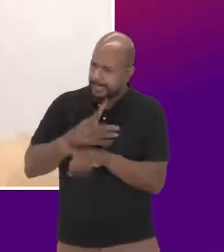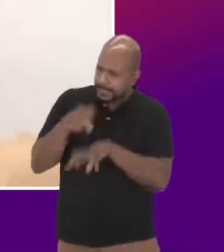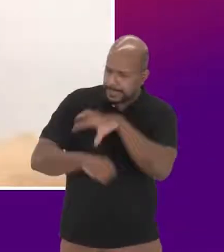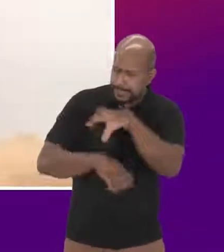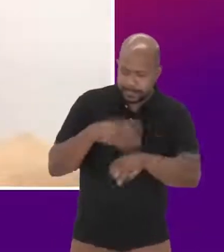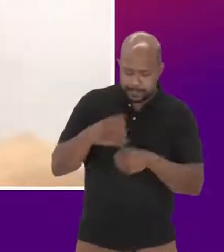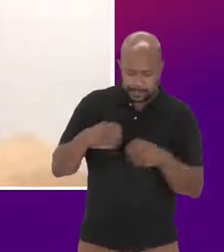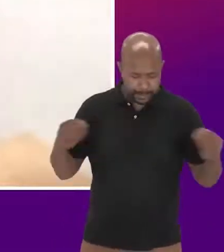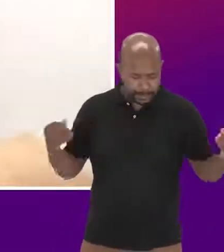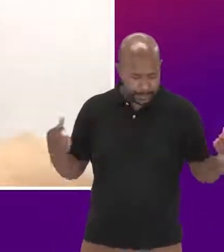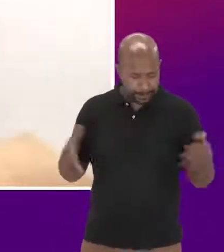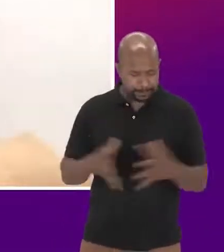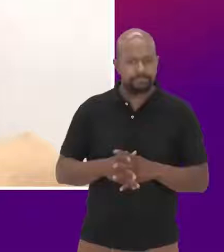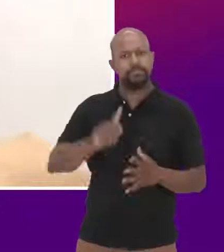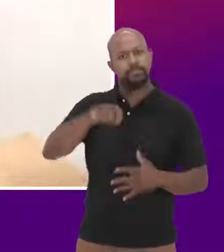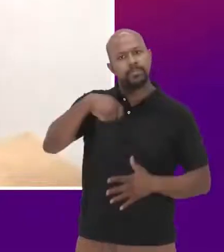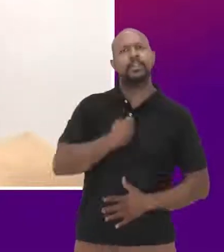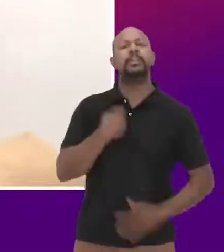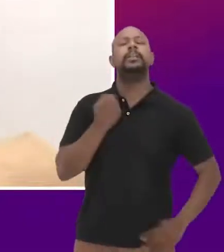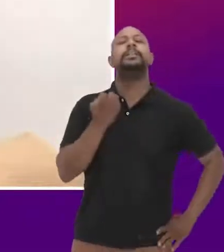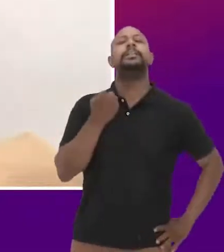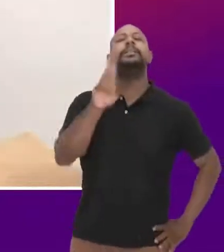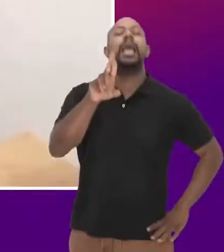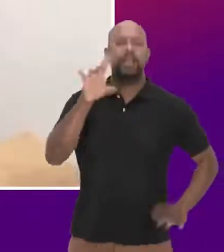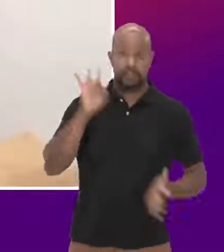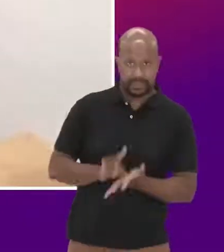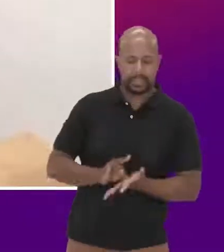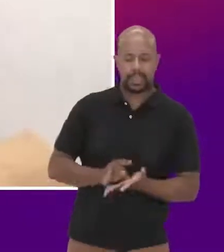de ser de verdade, né?